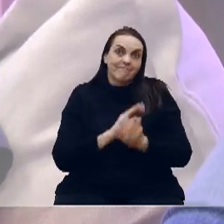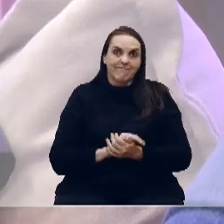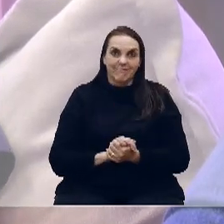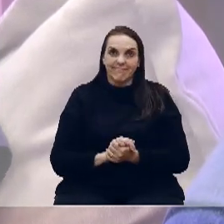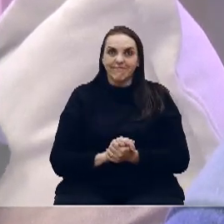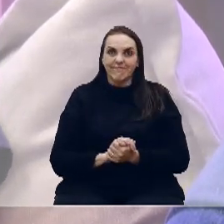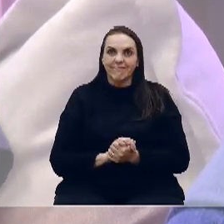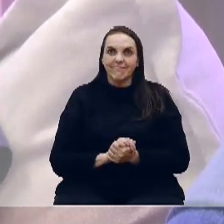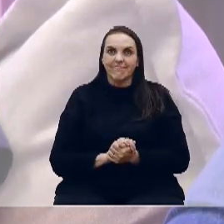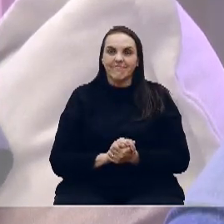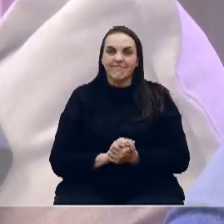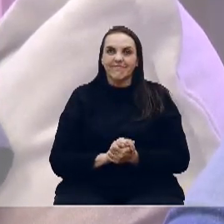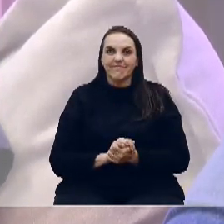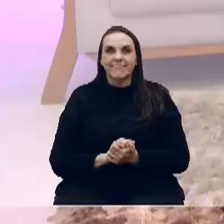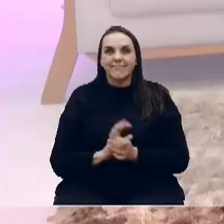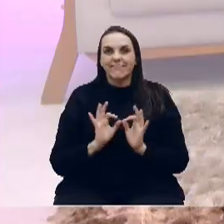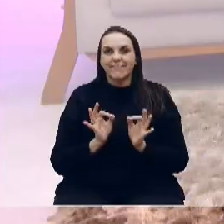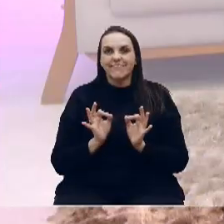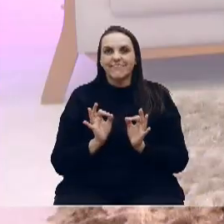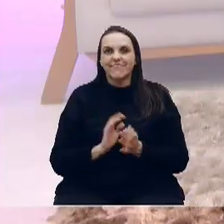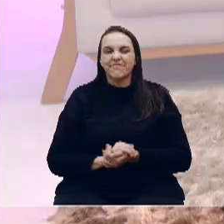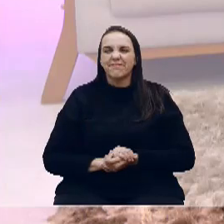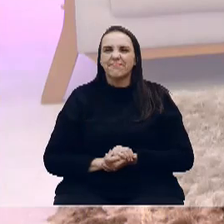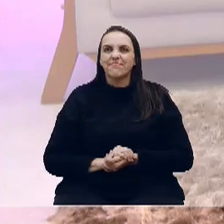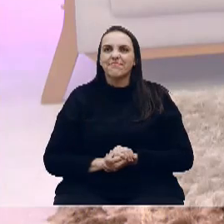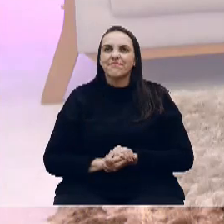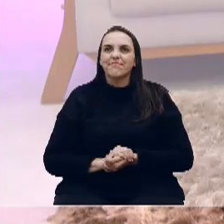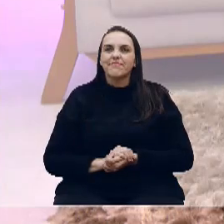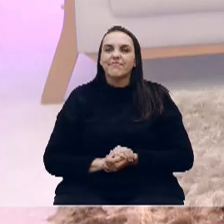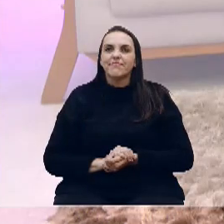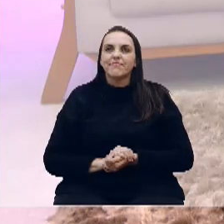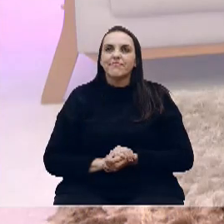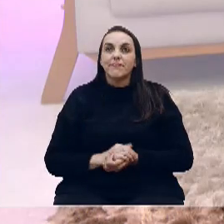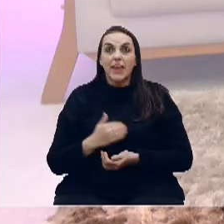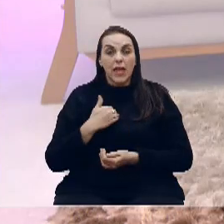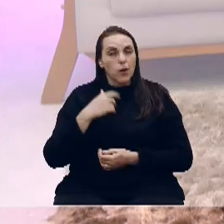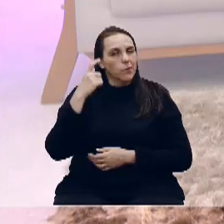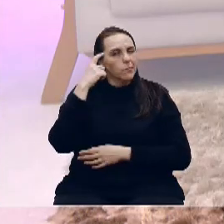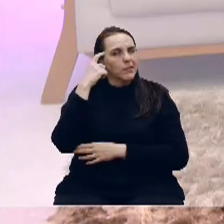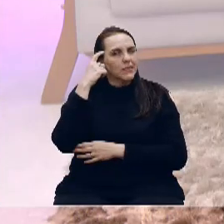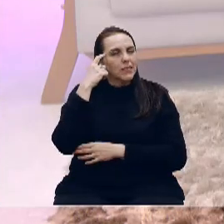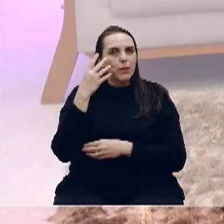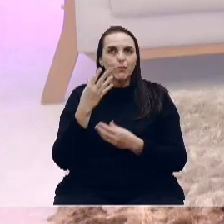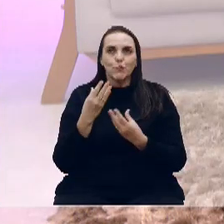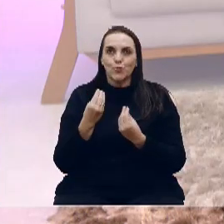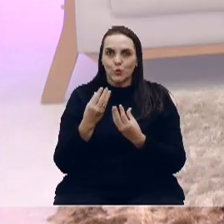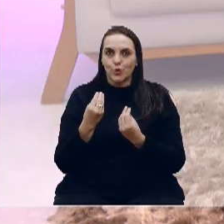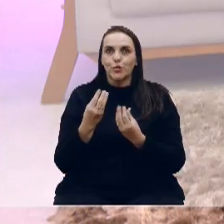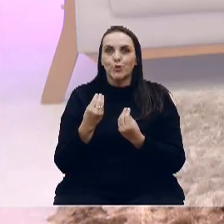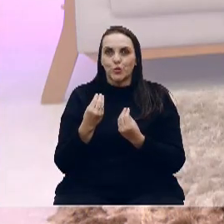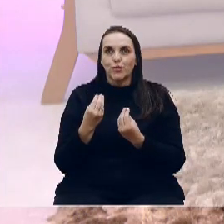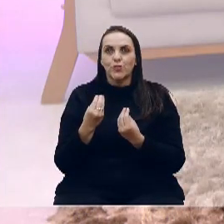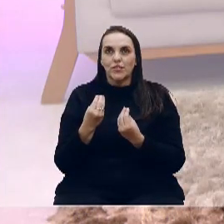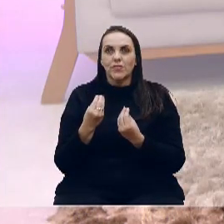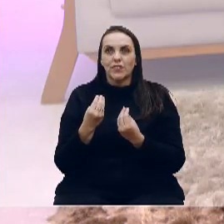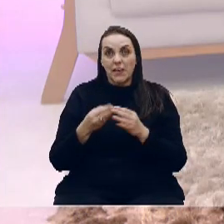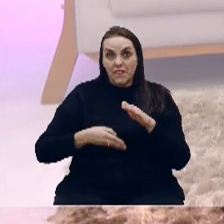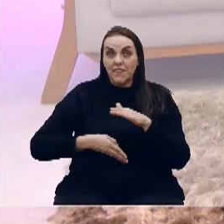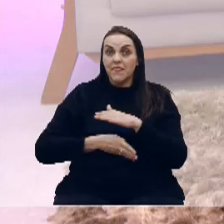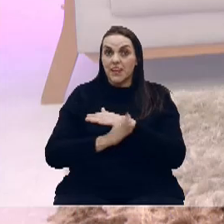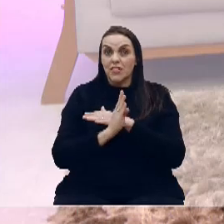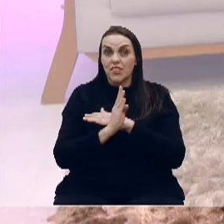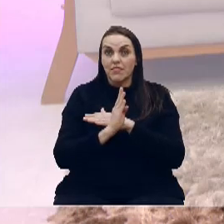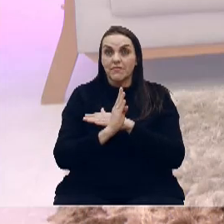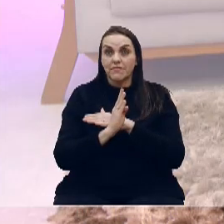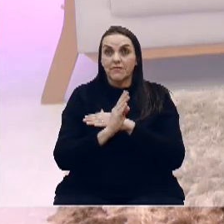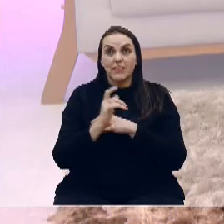isso aí. Eu já pensei muito em ir viajar, sabe? Pegar